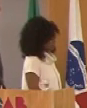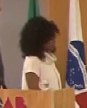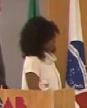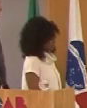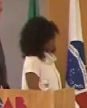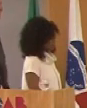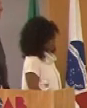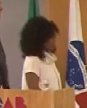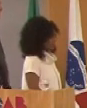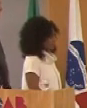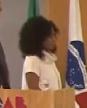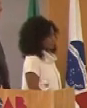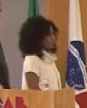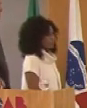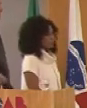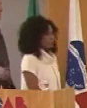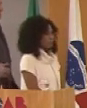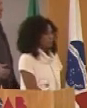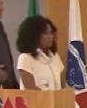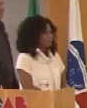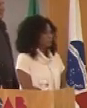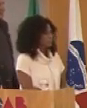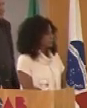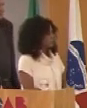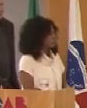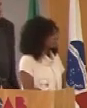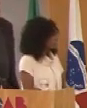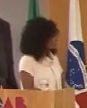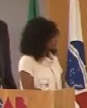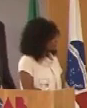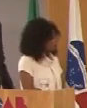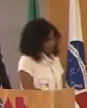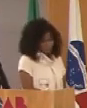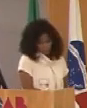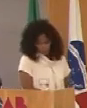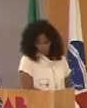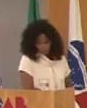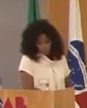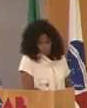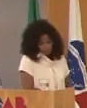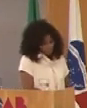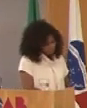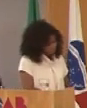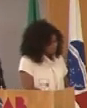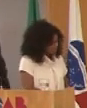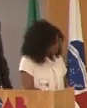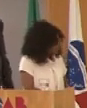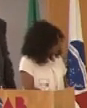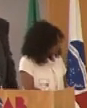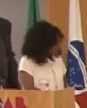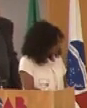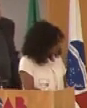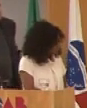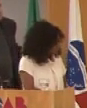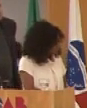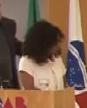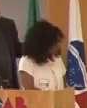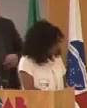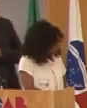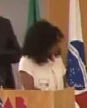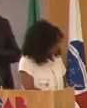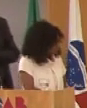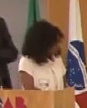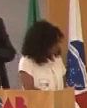para parar processos de desapropriação por reforma agrária, onde já havia, inclusive, emissão de TDA, prometendo